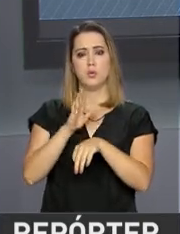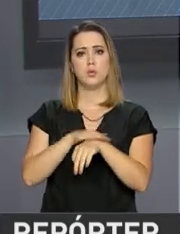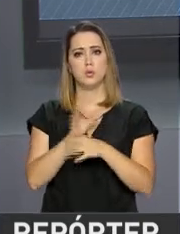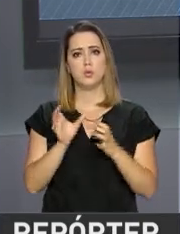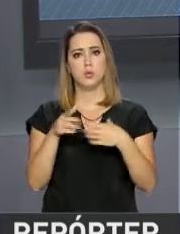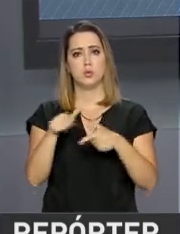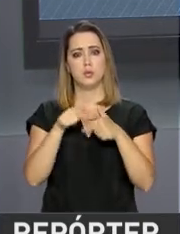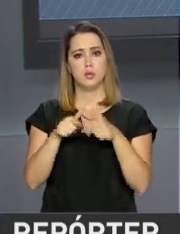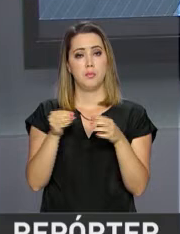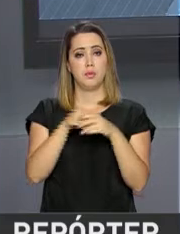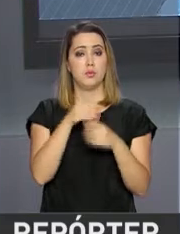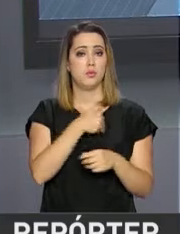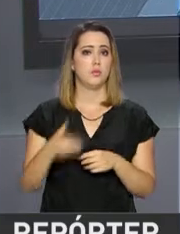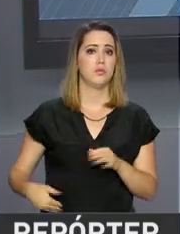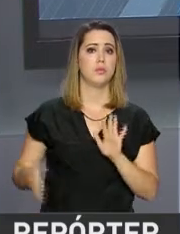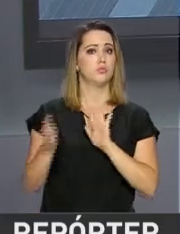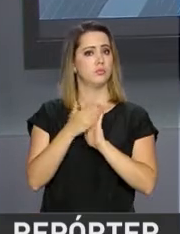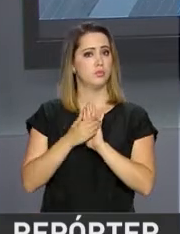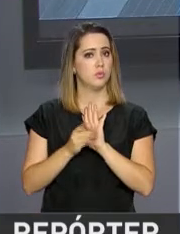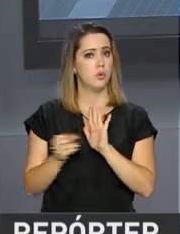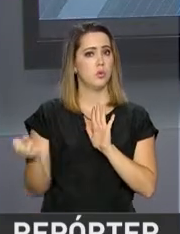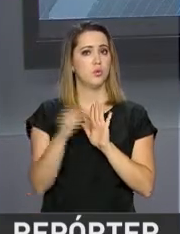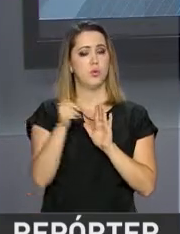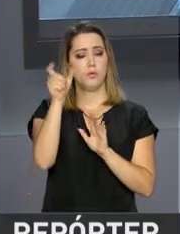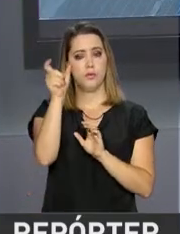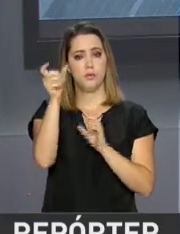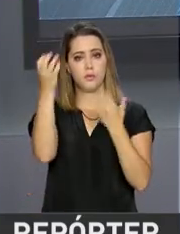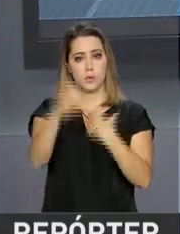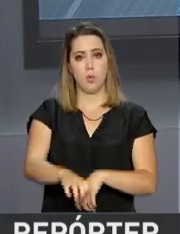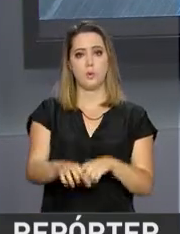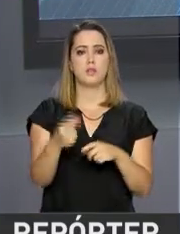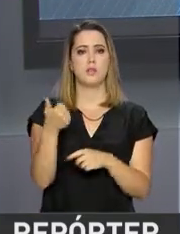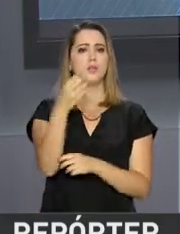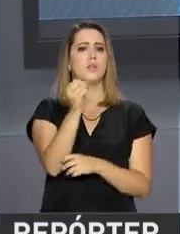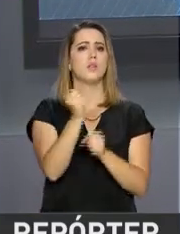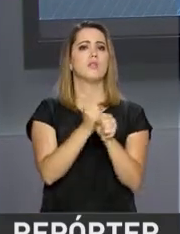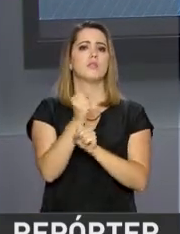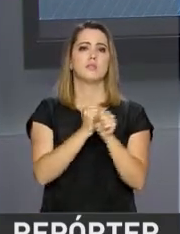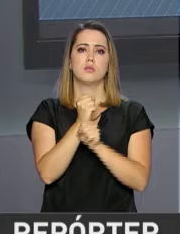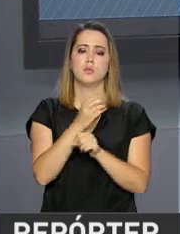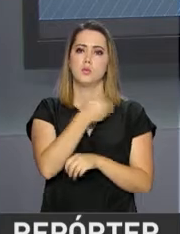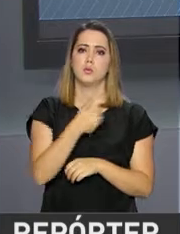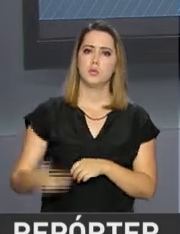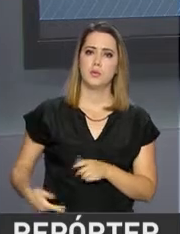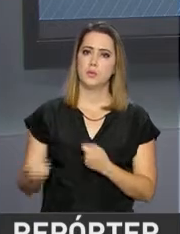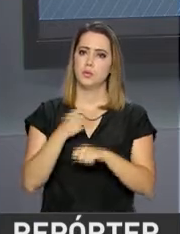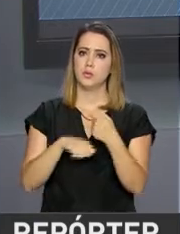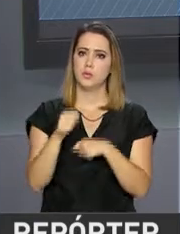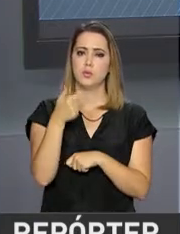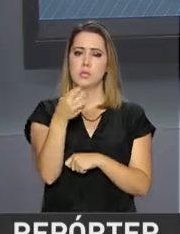públicos o plano será aplicado apenas para novos concursados em dez anos segundo o ministério o governo poderá economizar